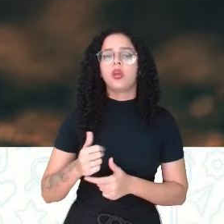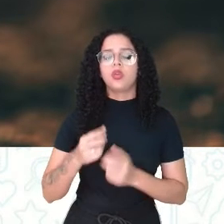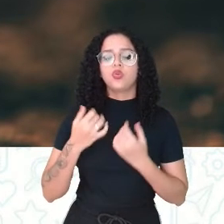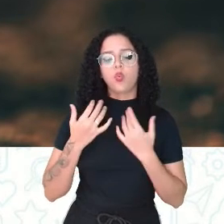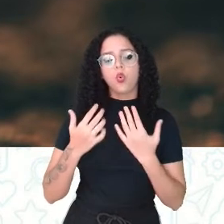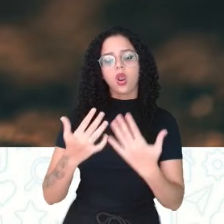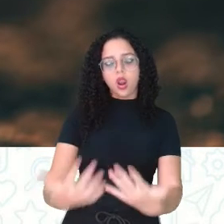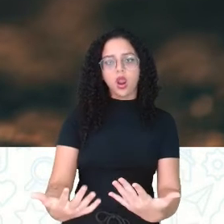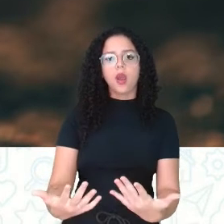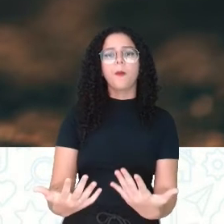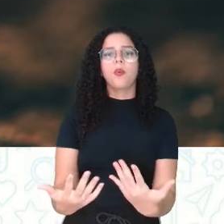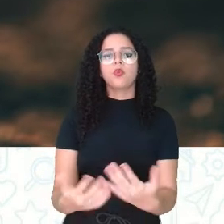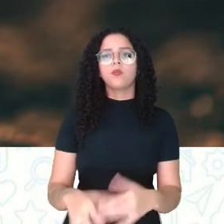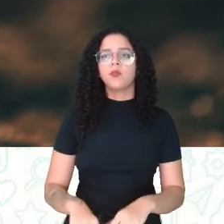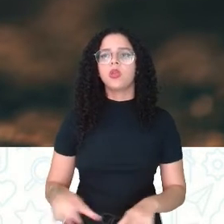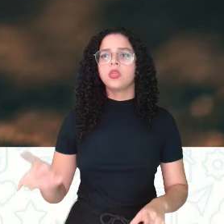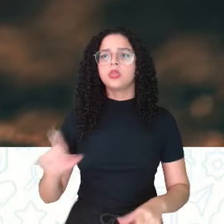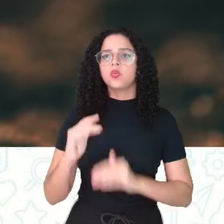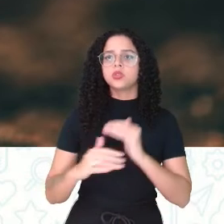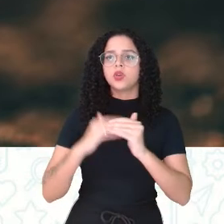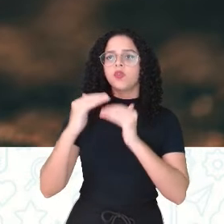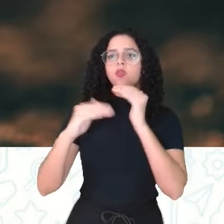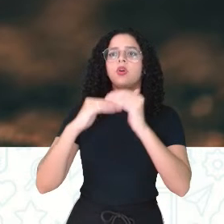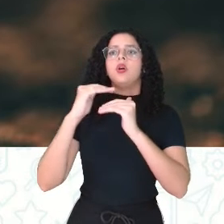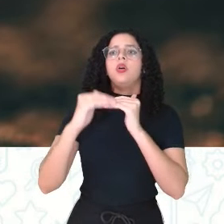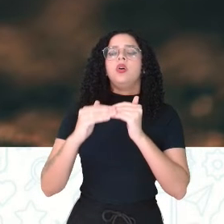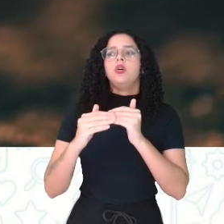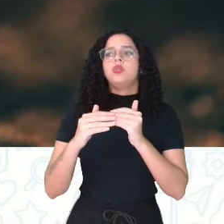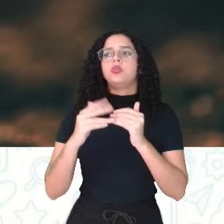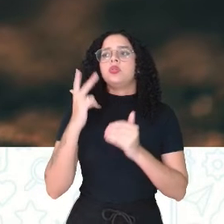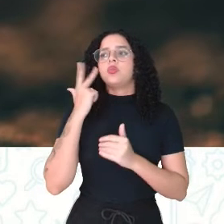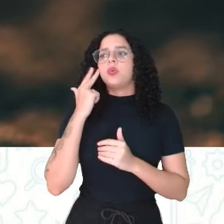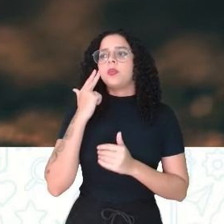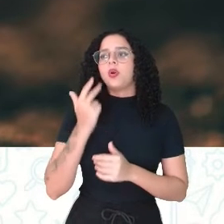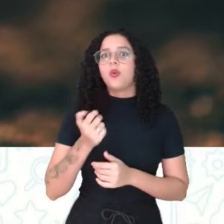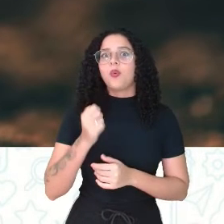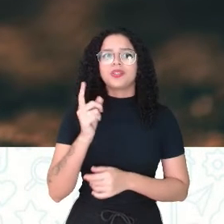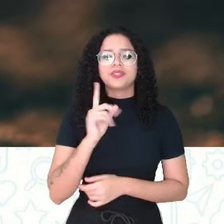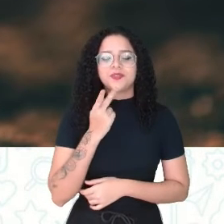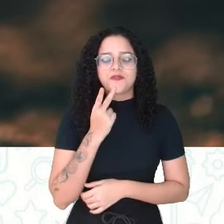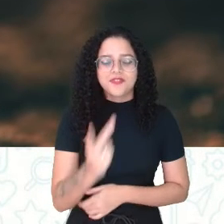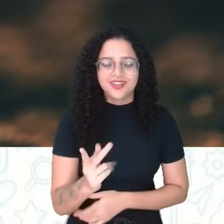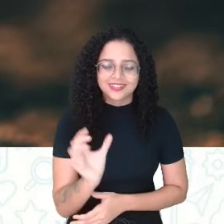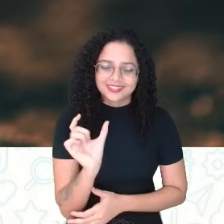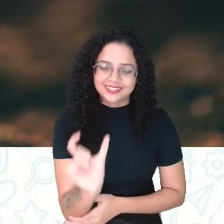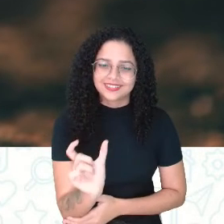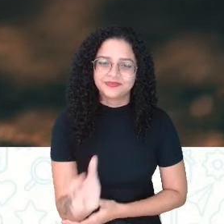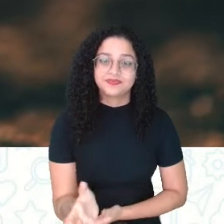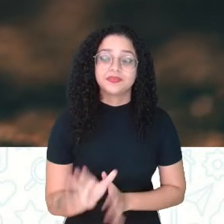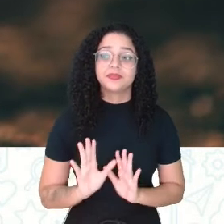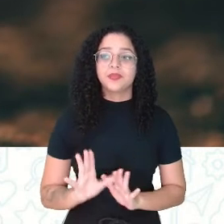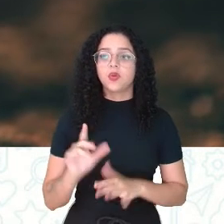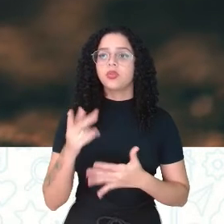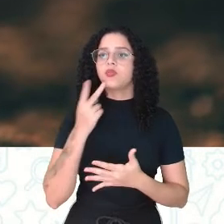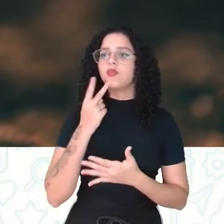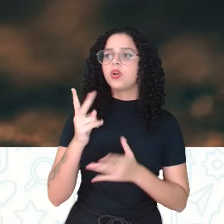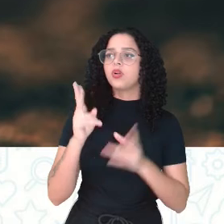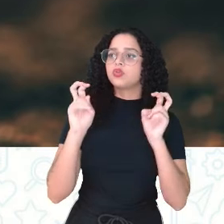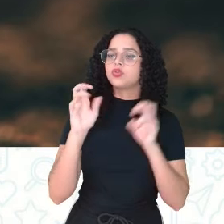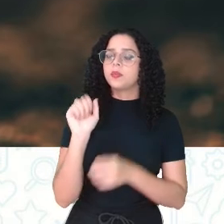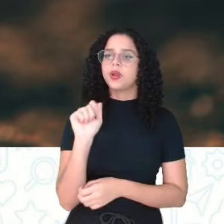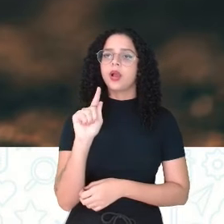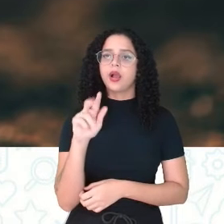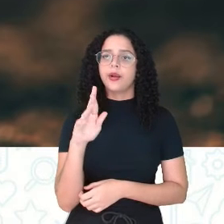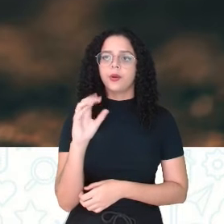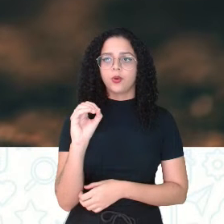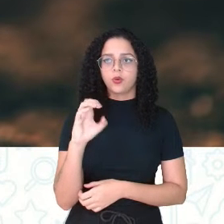se desenvolve a agroecologia plenamente. Eita, quase que não sai agora. Quando falamos de